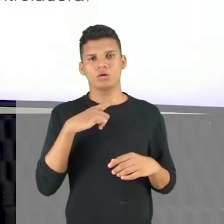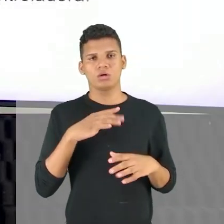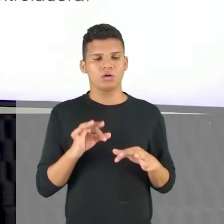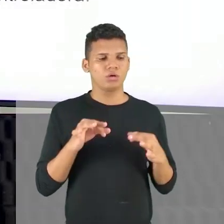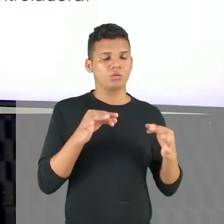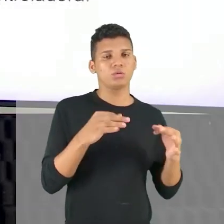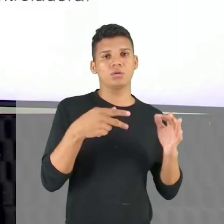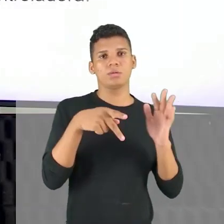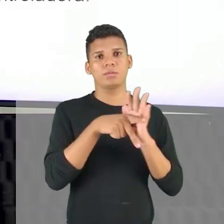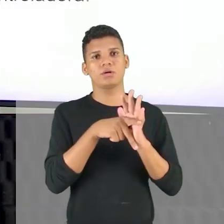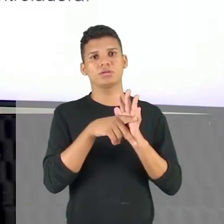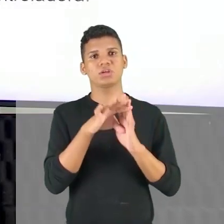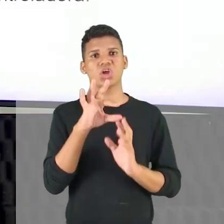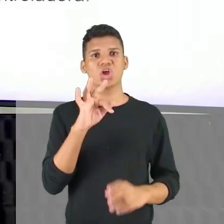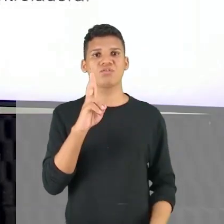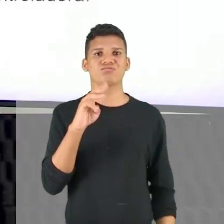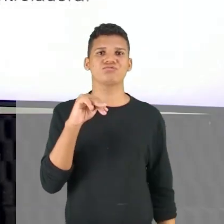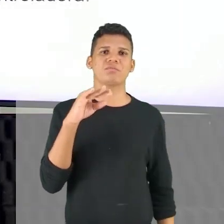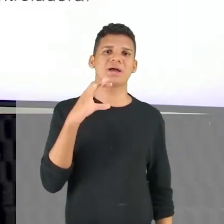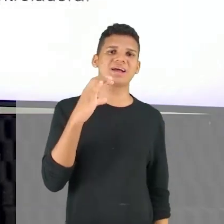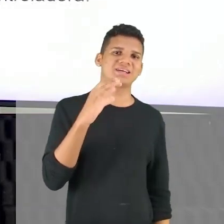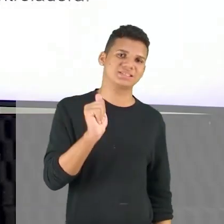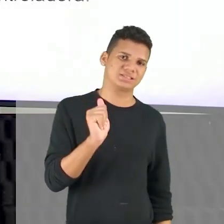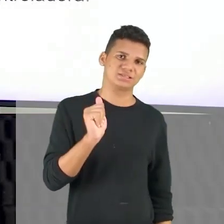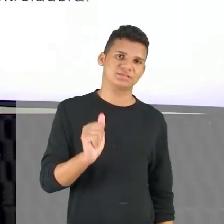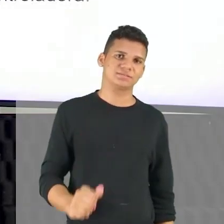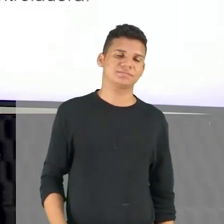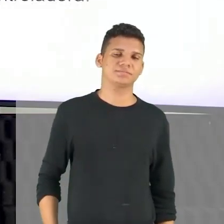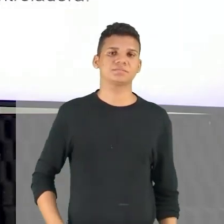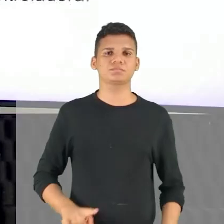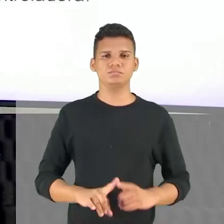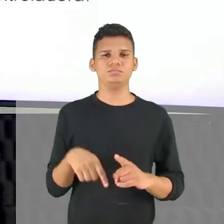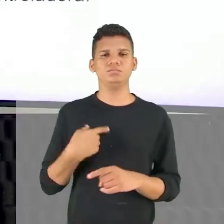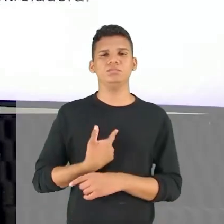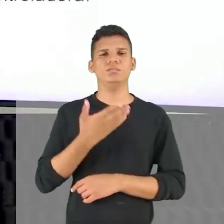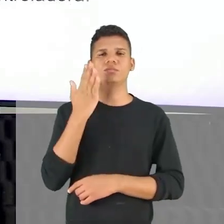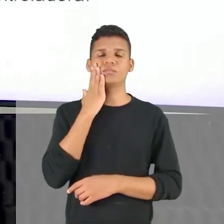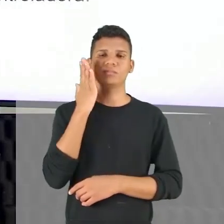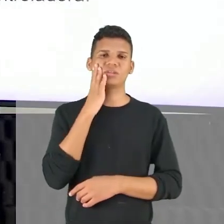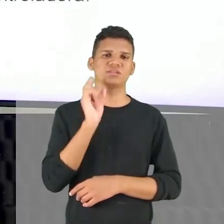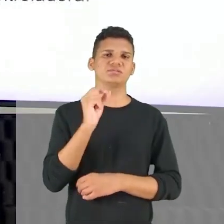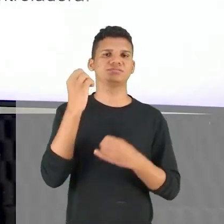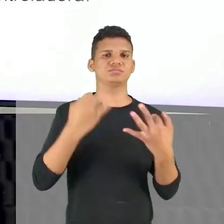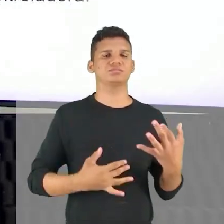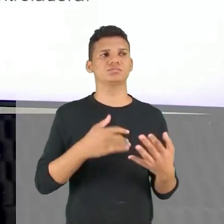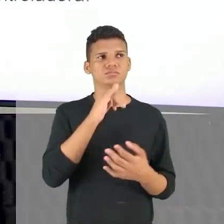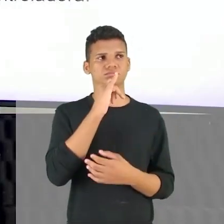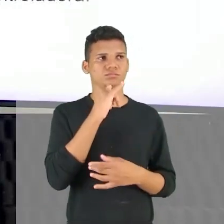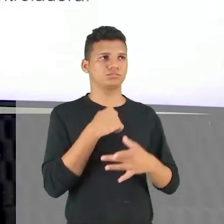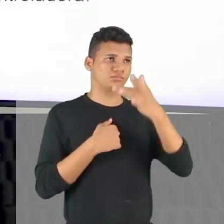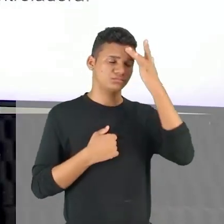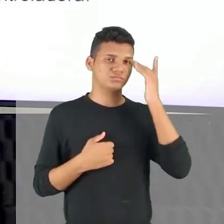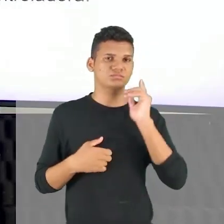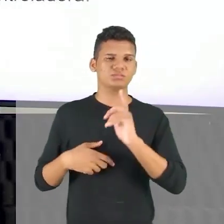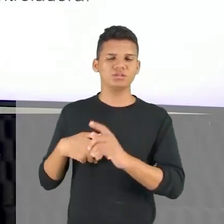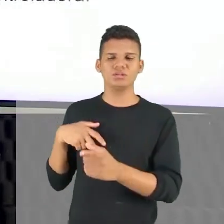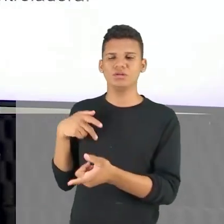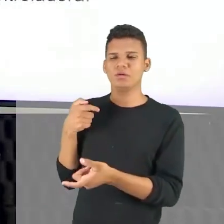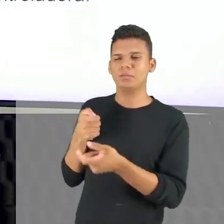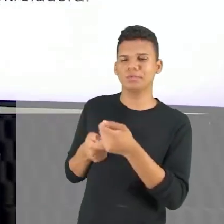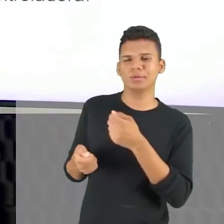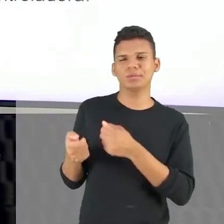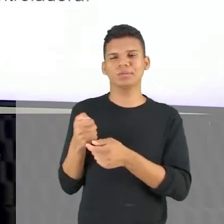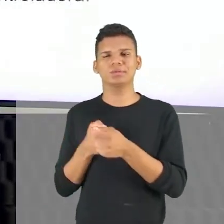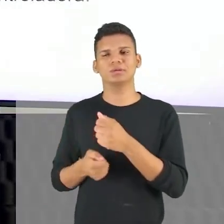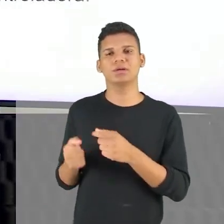expressão revela que o manipulador, a gente então já sabe que dentro desse texto vai falar de alguém que seja aí manipulador, tá? Então, o